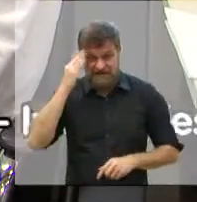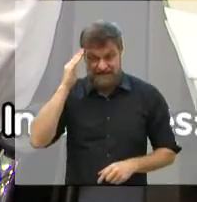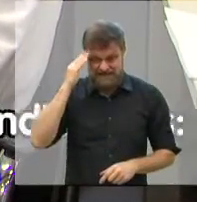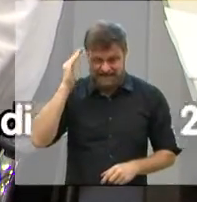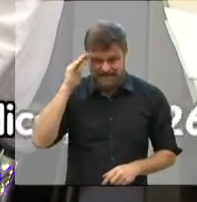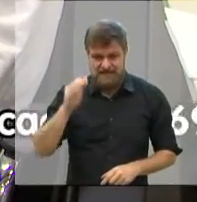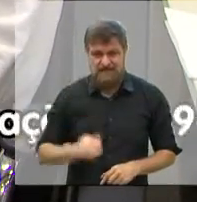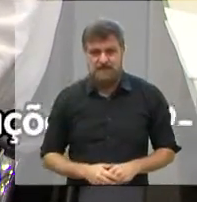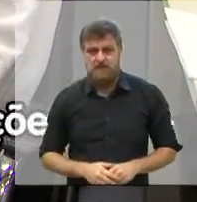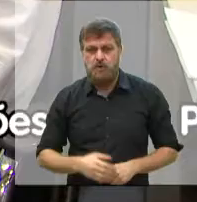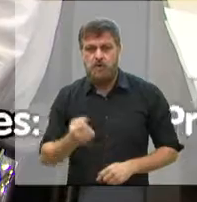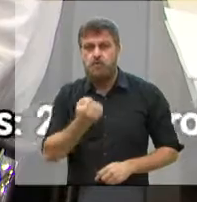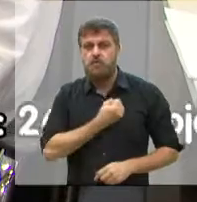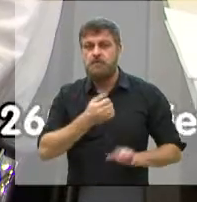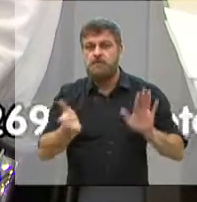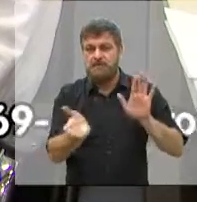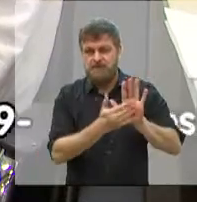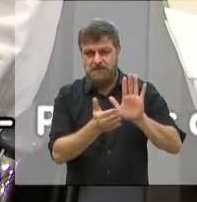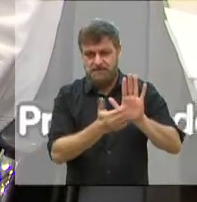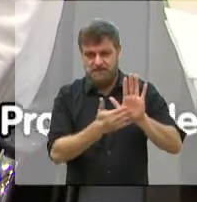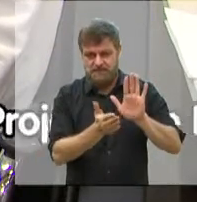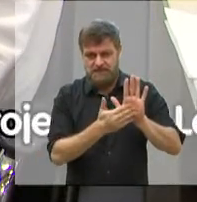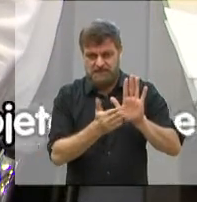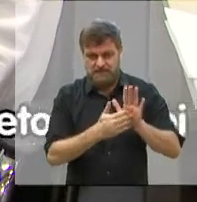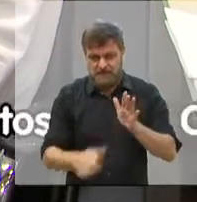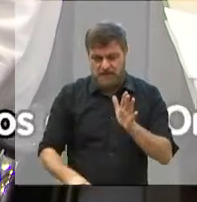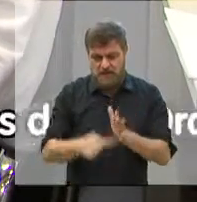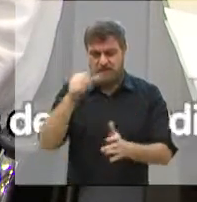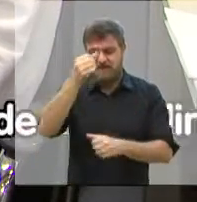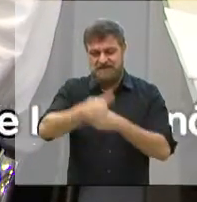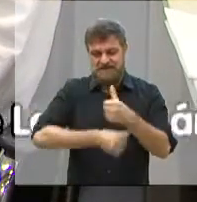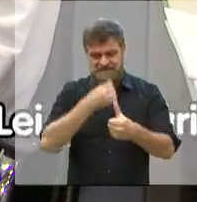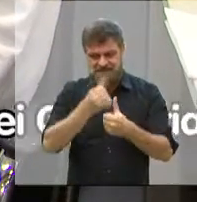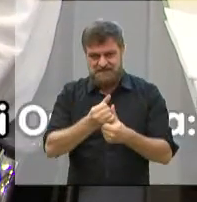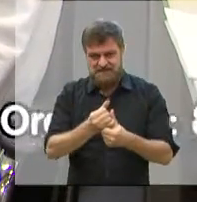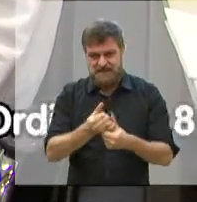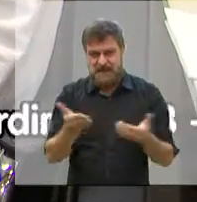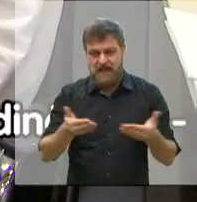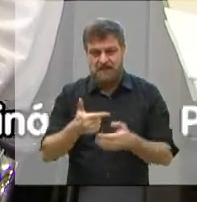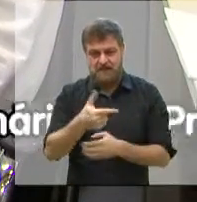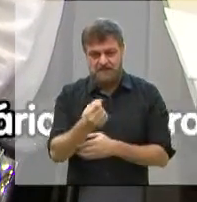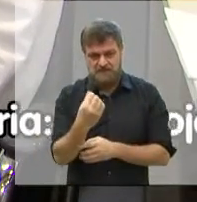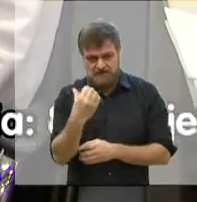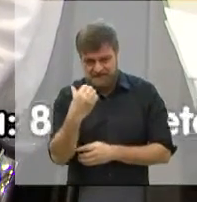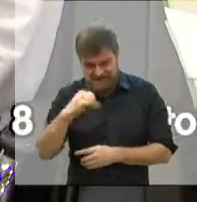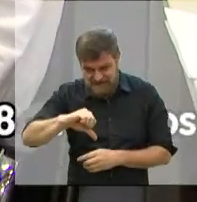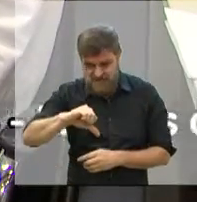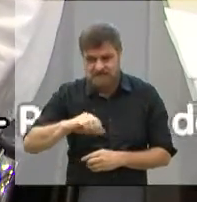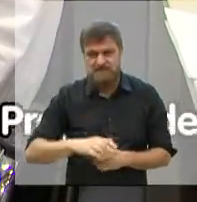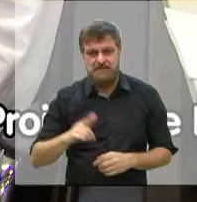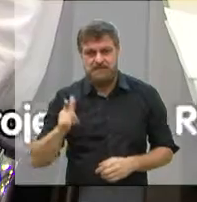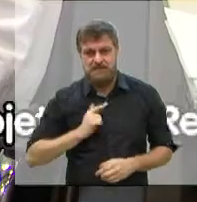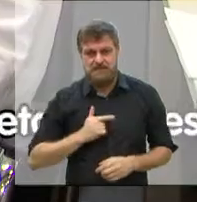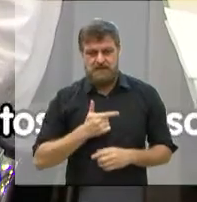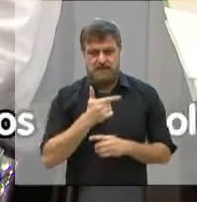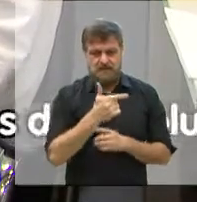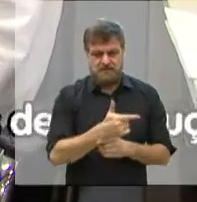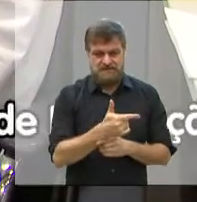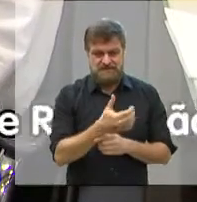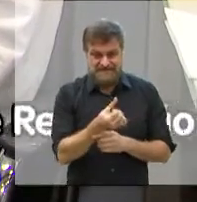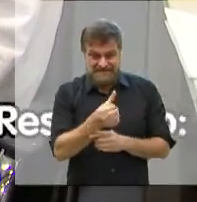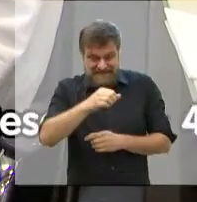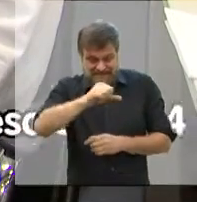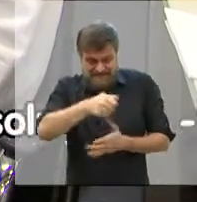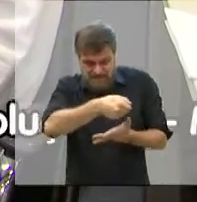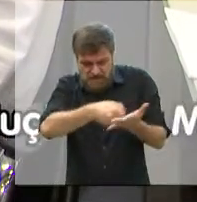também, do número de proposições do senhor só nesse primeiro semestre de 2019. Indicação, olha só,